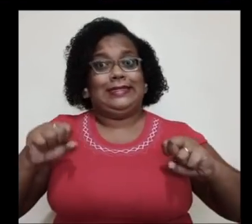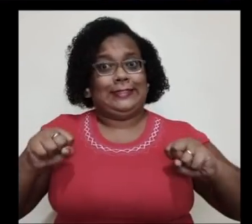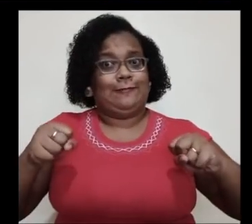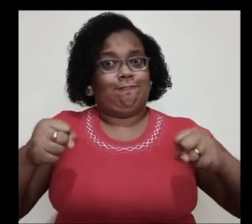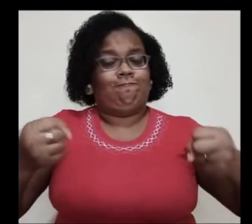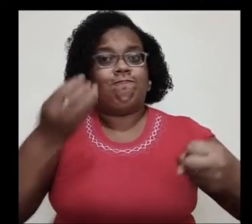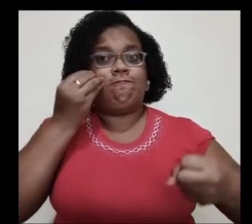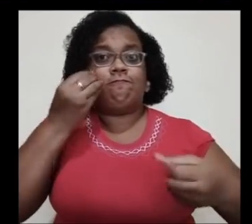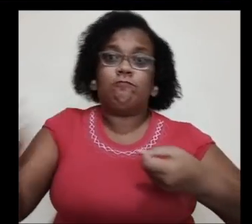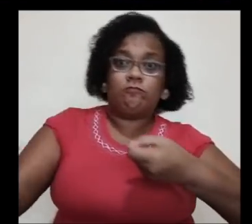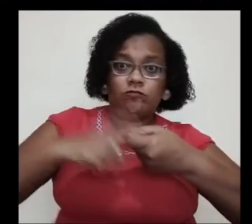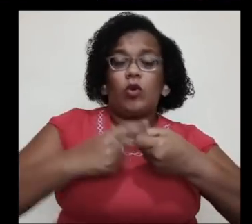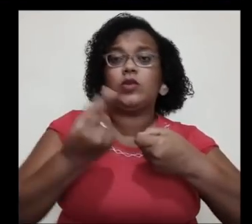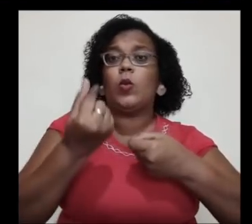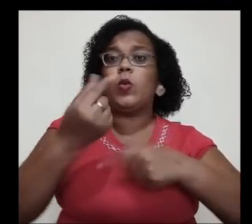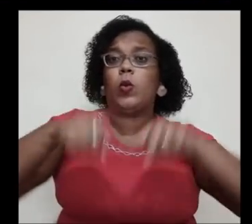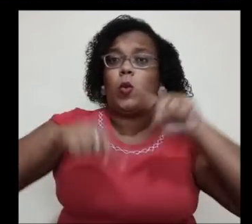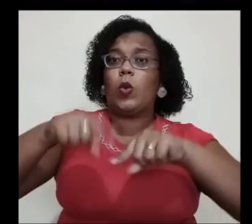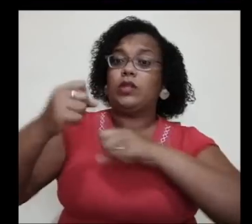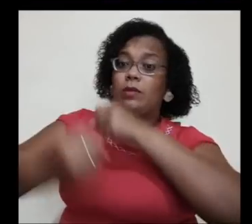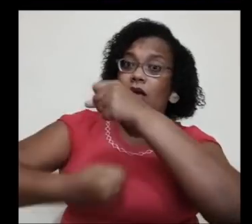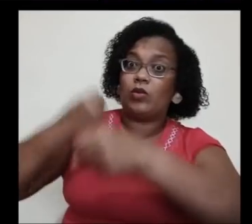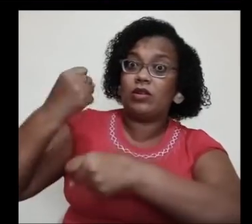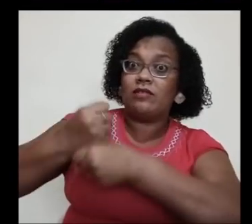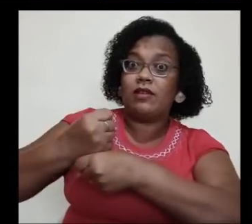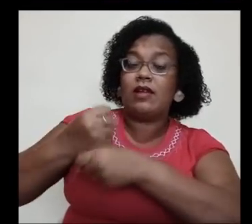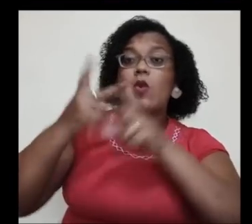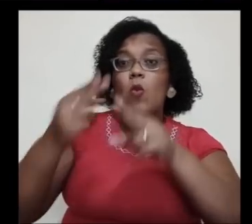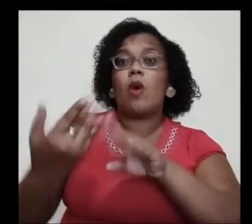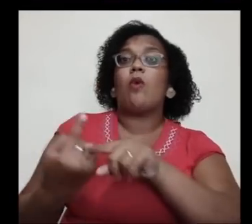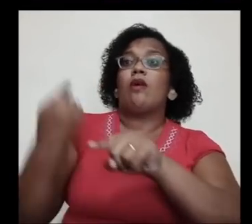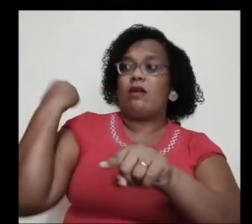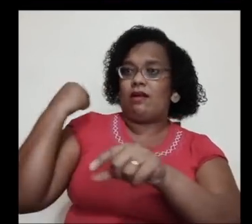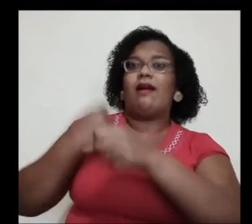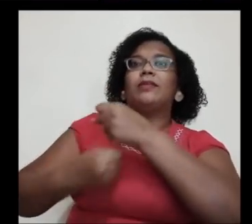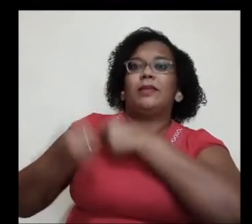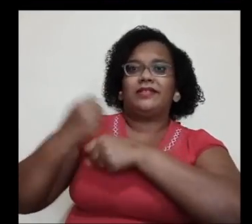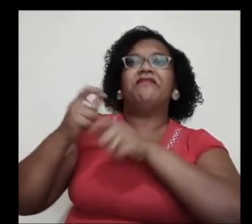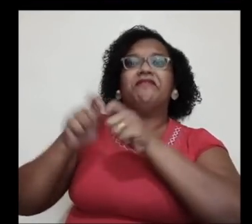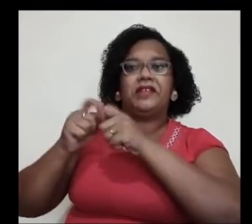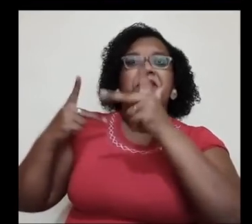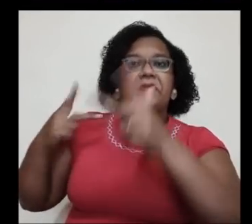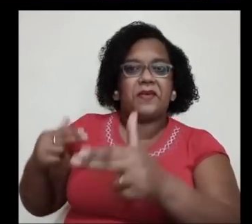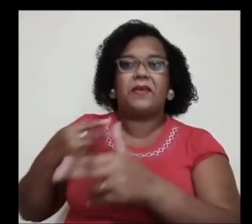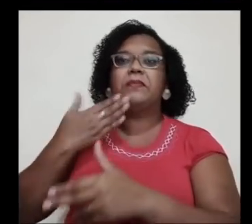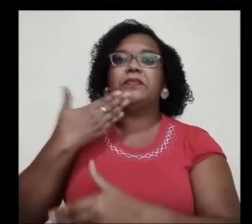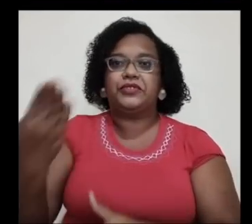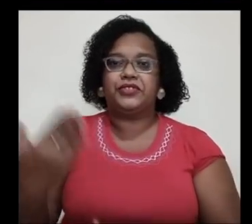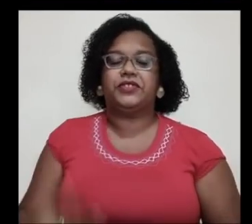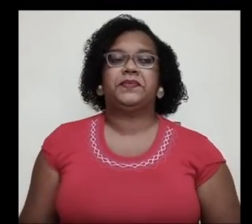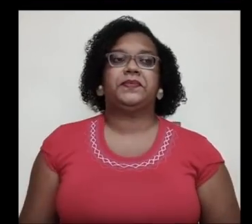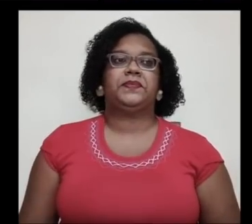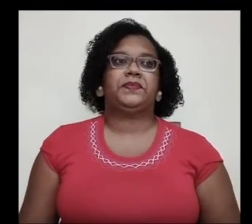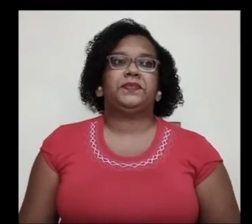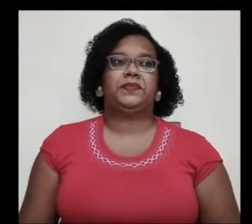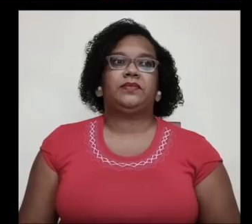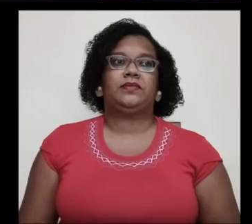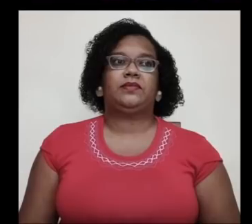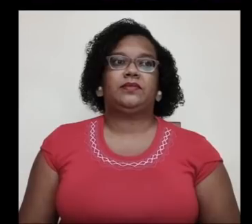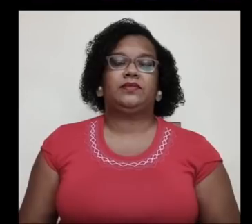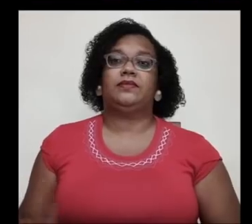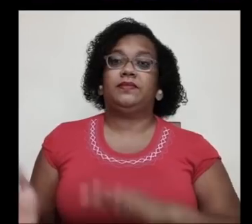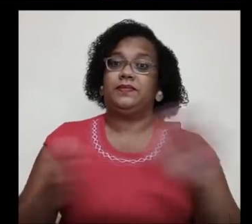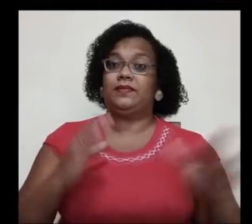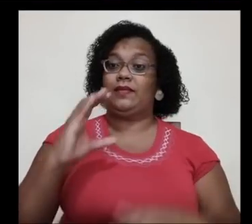Para o caso da CAPES, o quadro é um pouco similar. A CAPES também tem uma redução para o ano que vem do